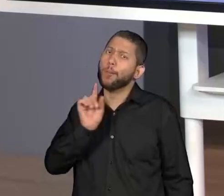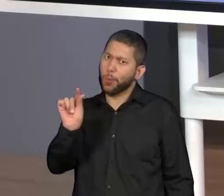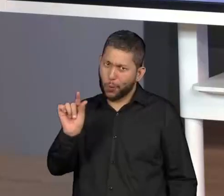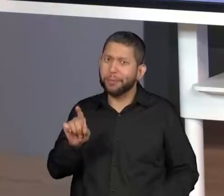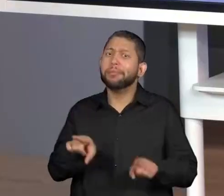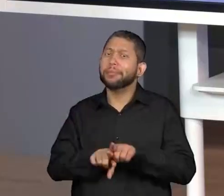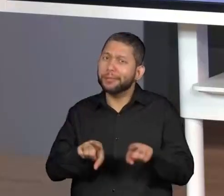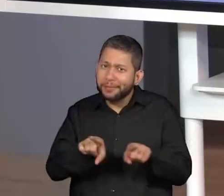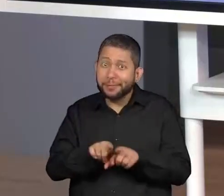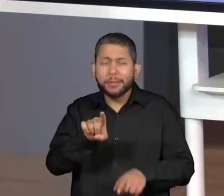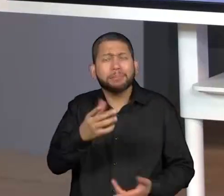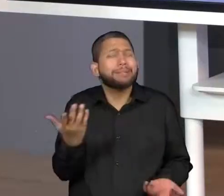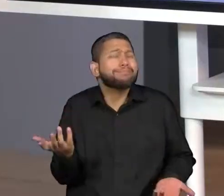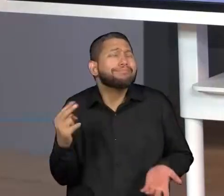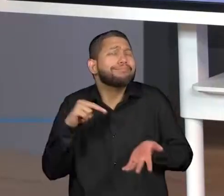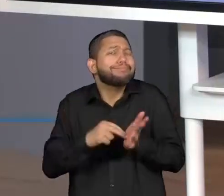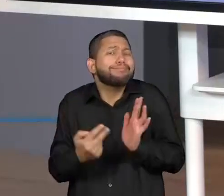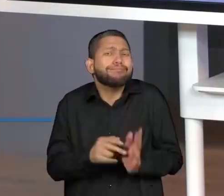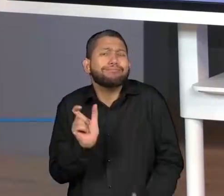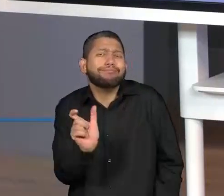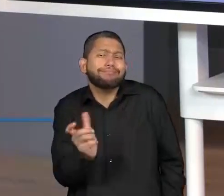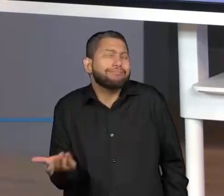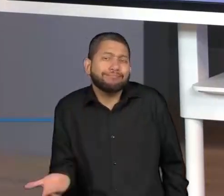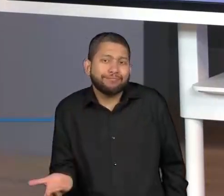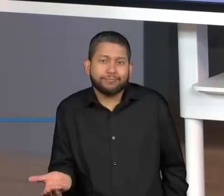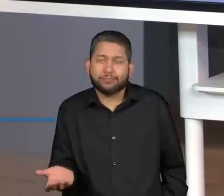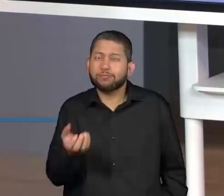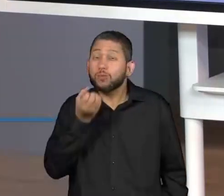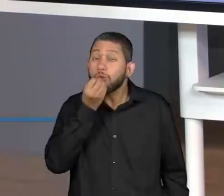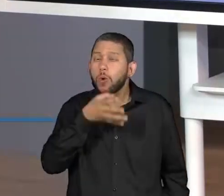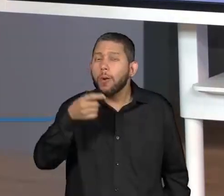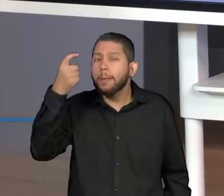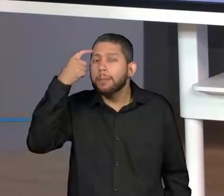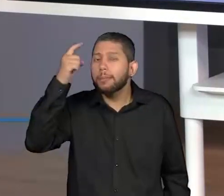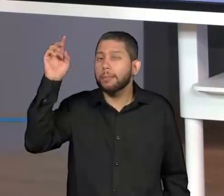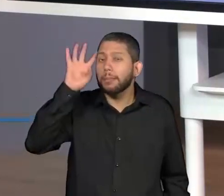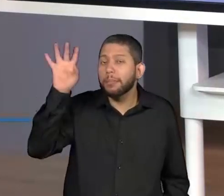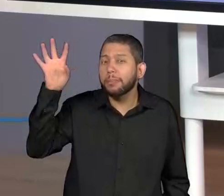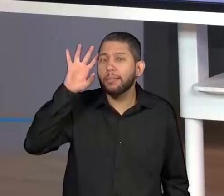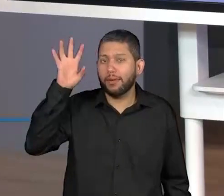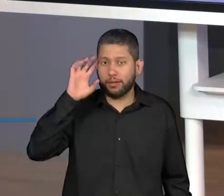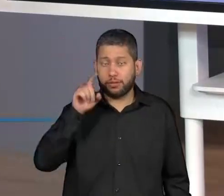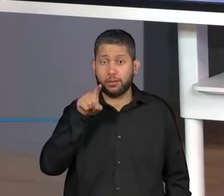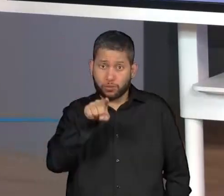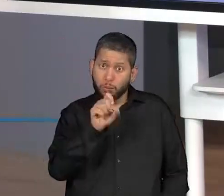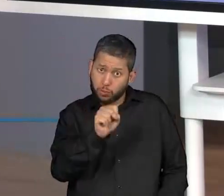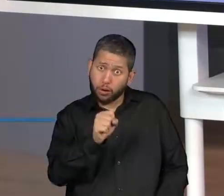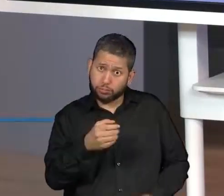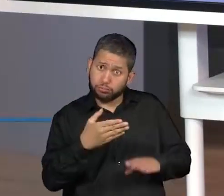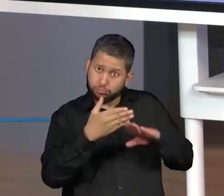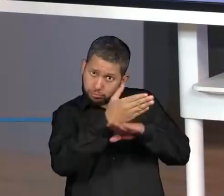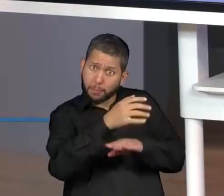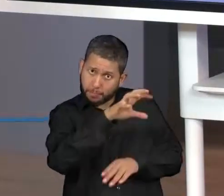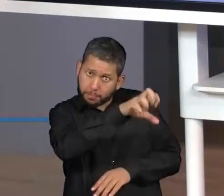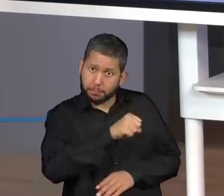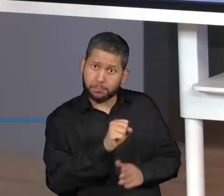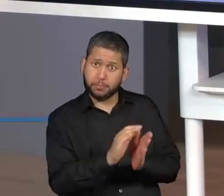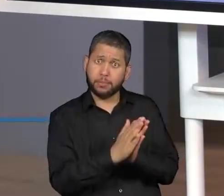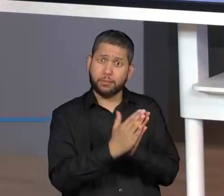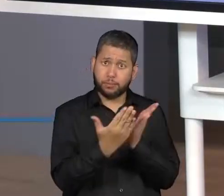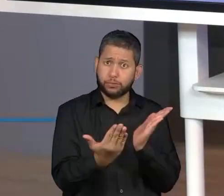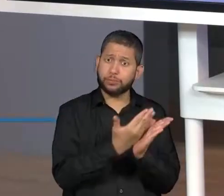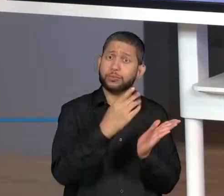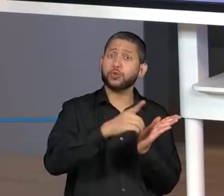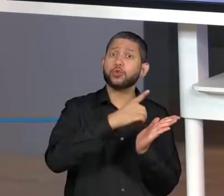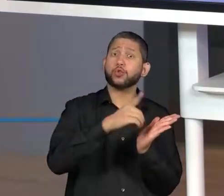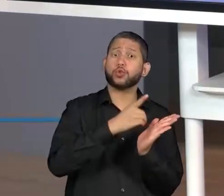pode significar? Esse é um momento legal para dar um pause na aula e vocês já começarem a roda de conversa de